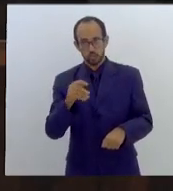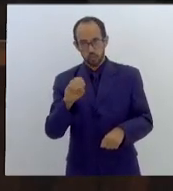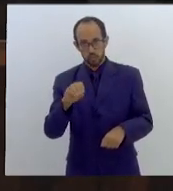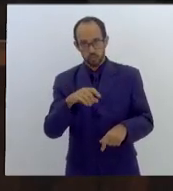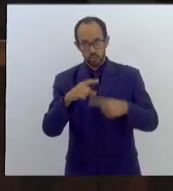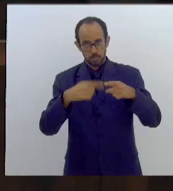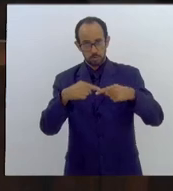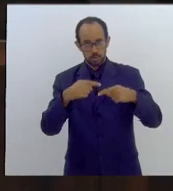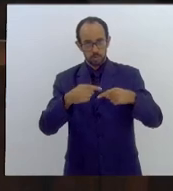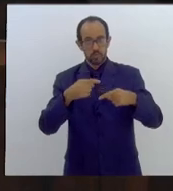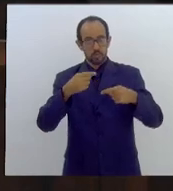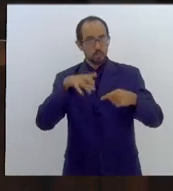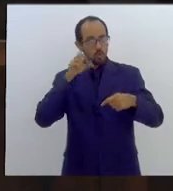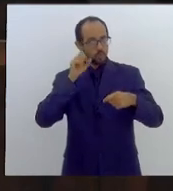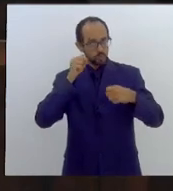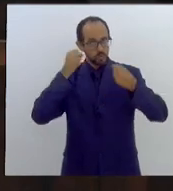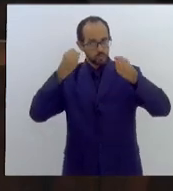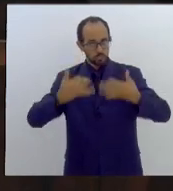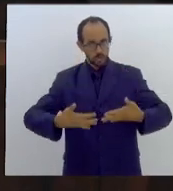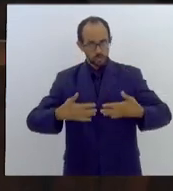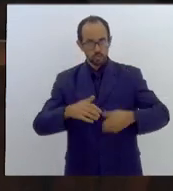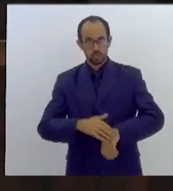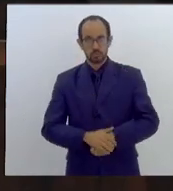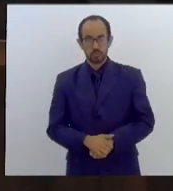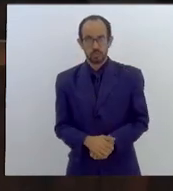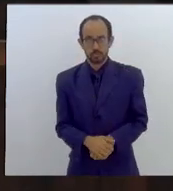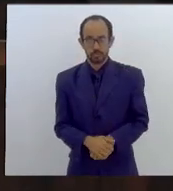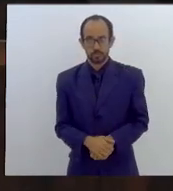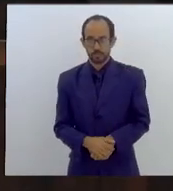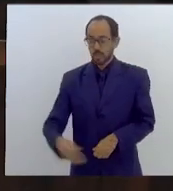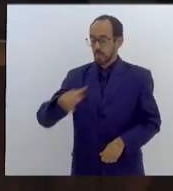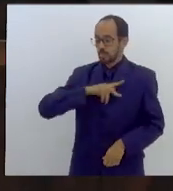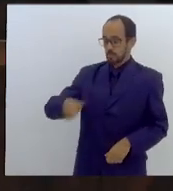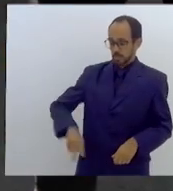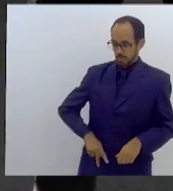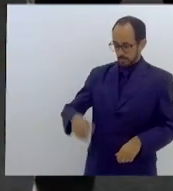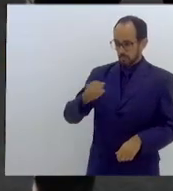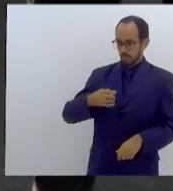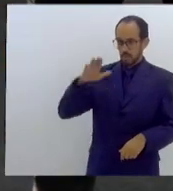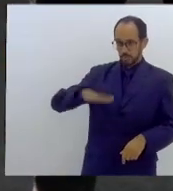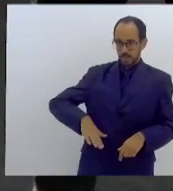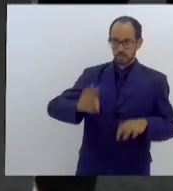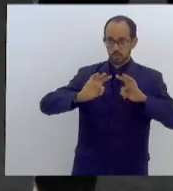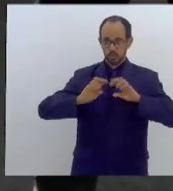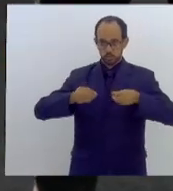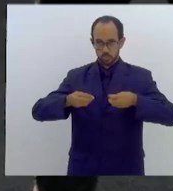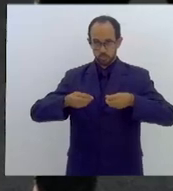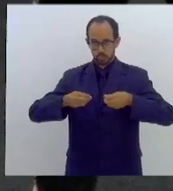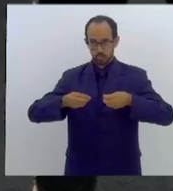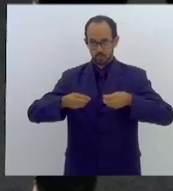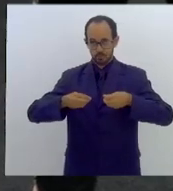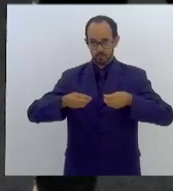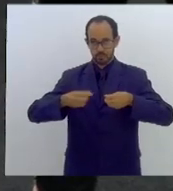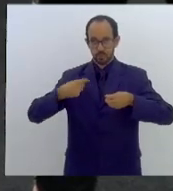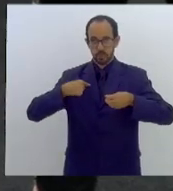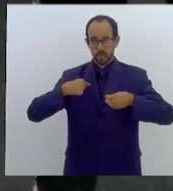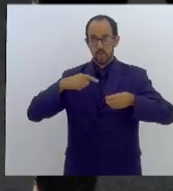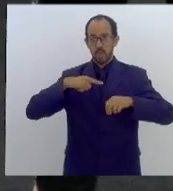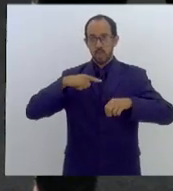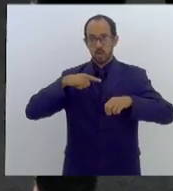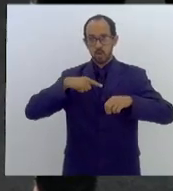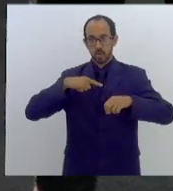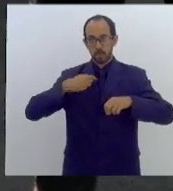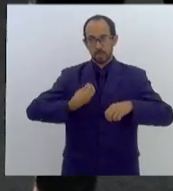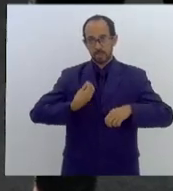ouvir as explicações para depois. Presidente, boa tarde a todas e todos. Eu quero dizer que tenho assento na Comissão de Educação